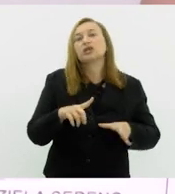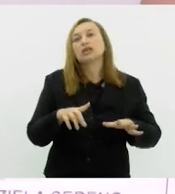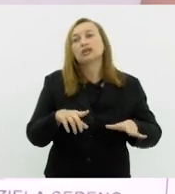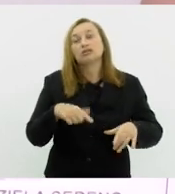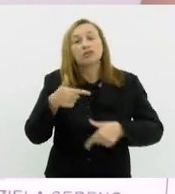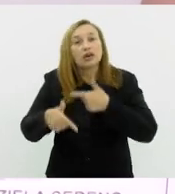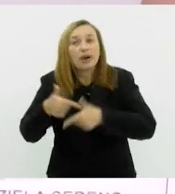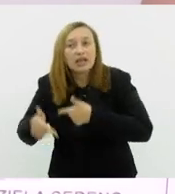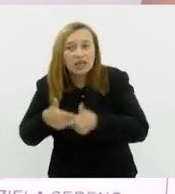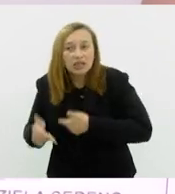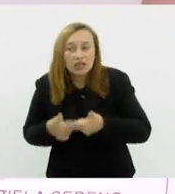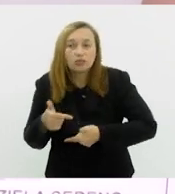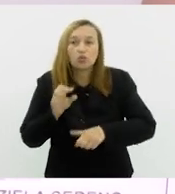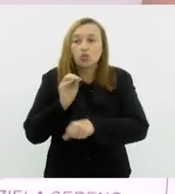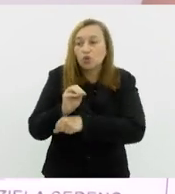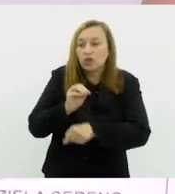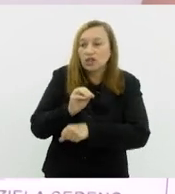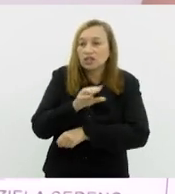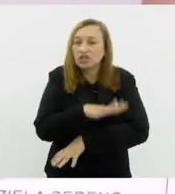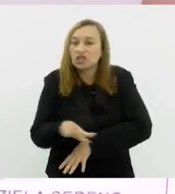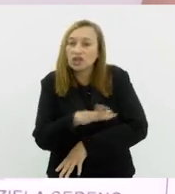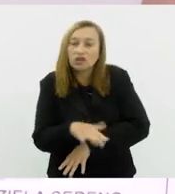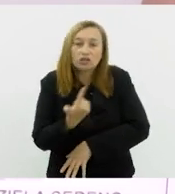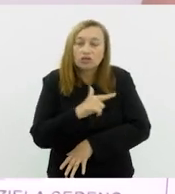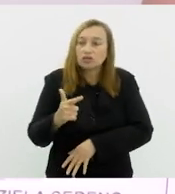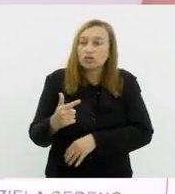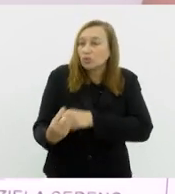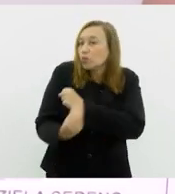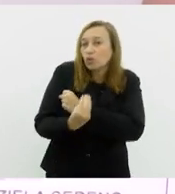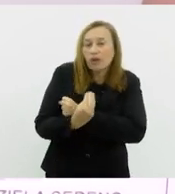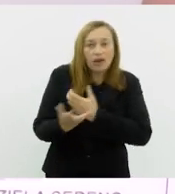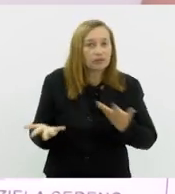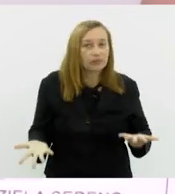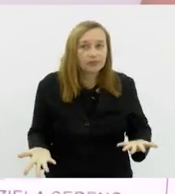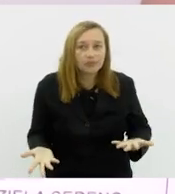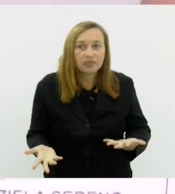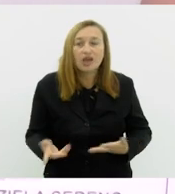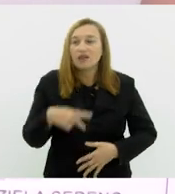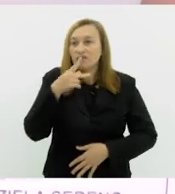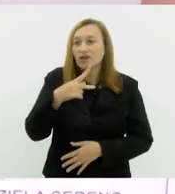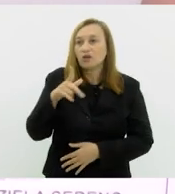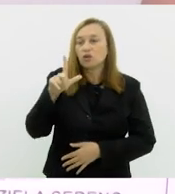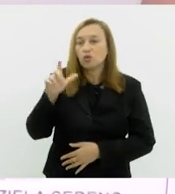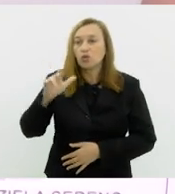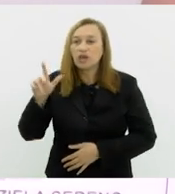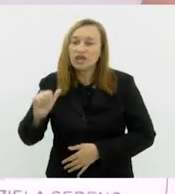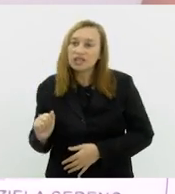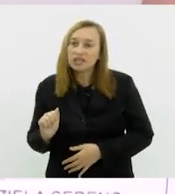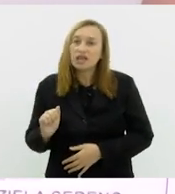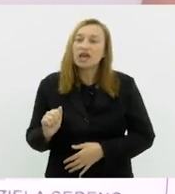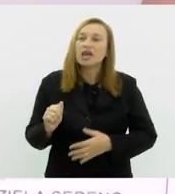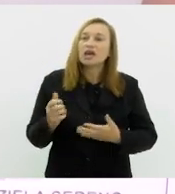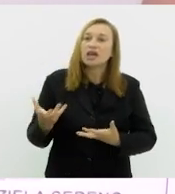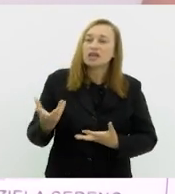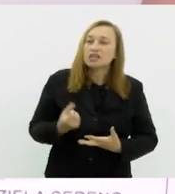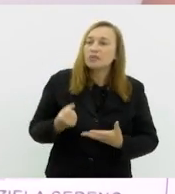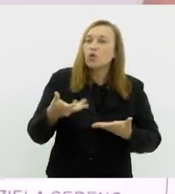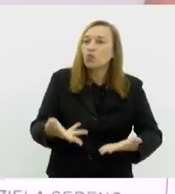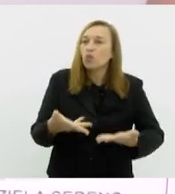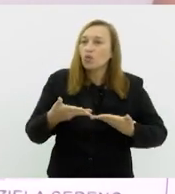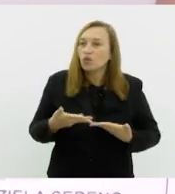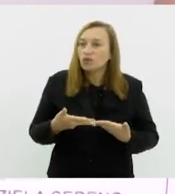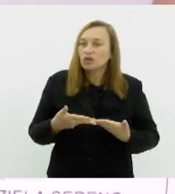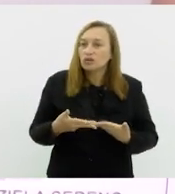crianças, e somos nós que não temos esse tempo de cuidar. Estava falando também com a Luísa mais cedo, a gente recebeu um convite